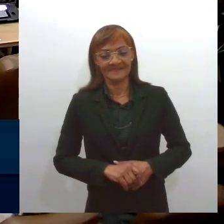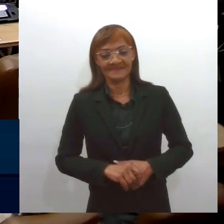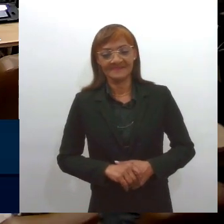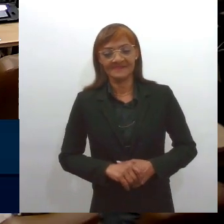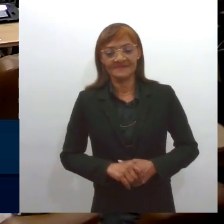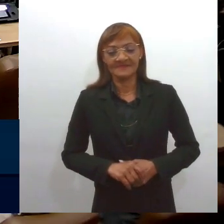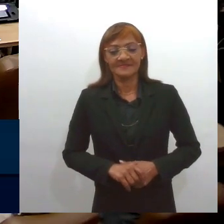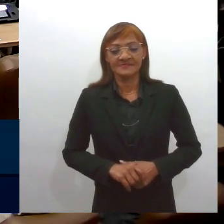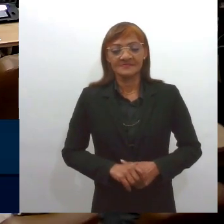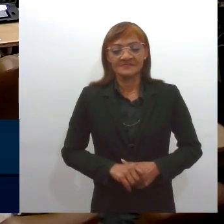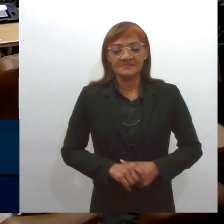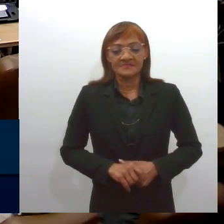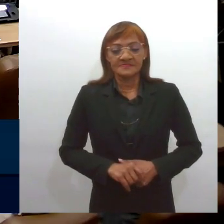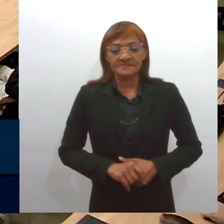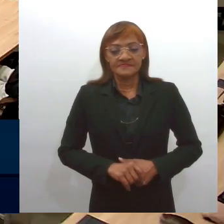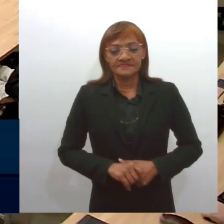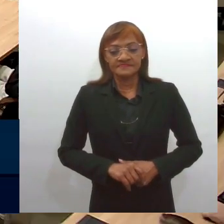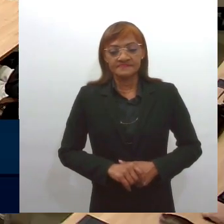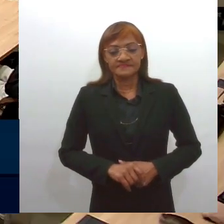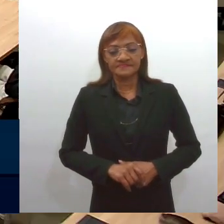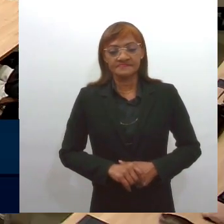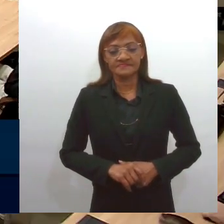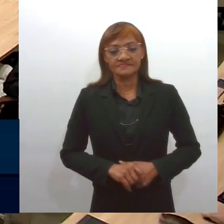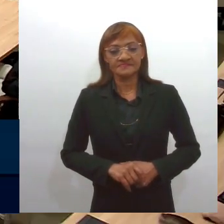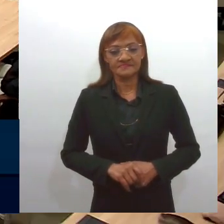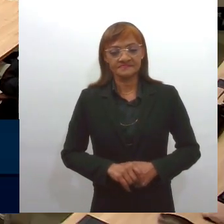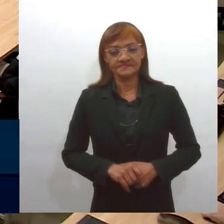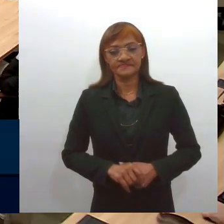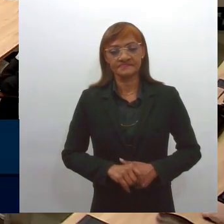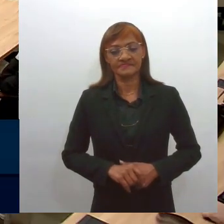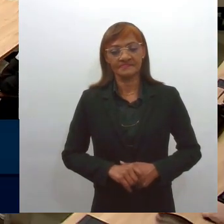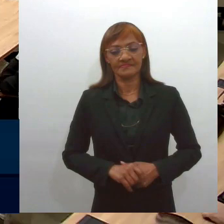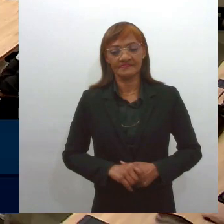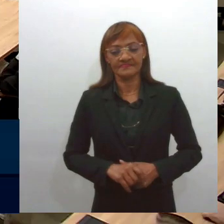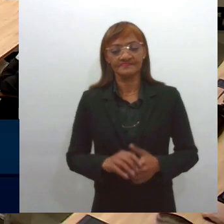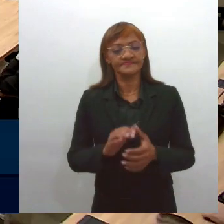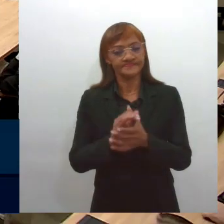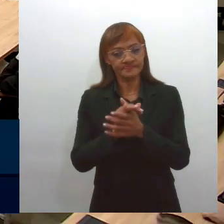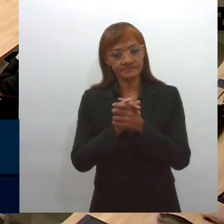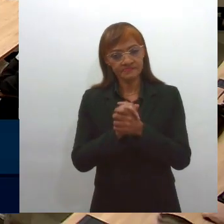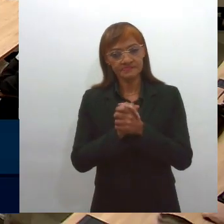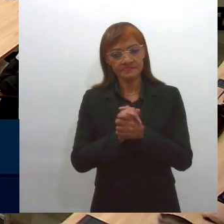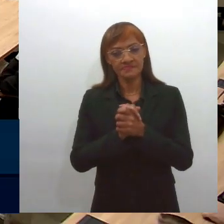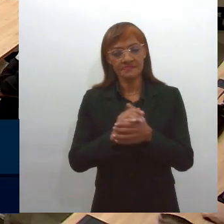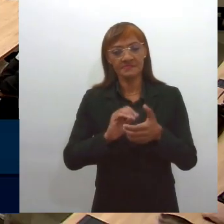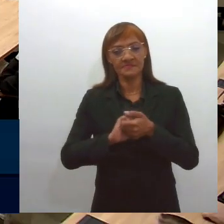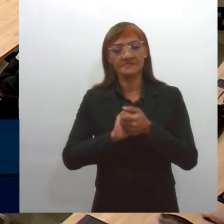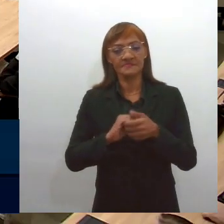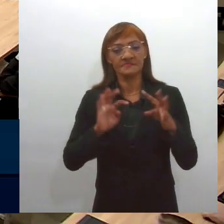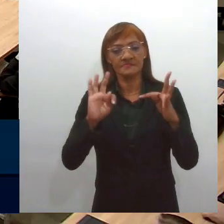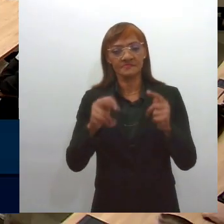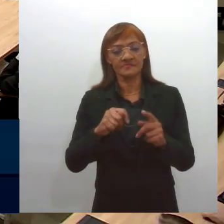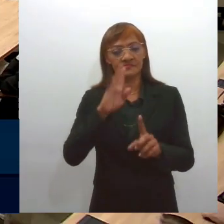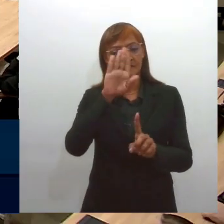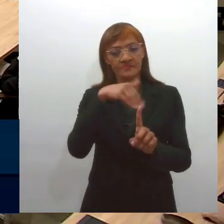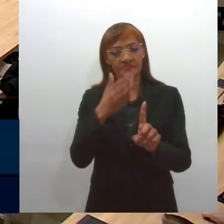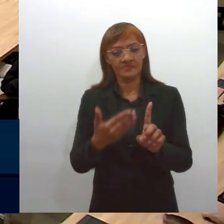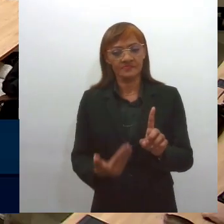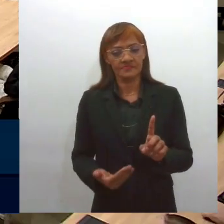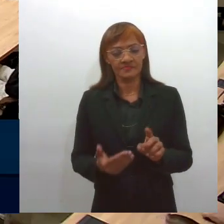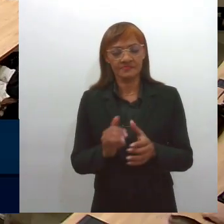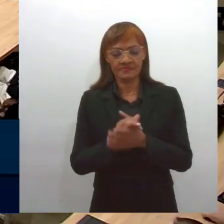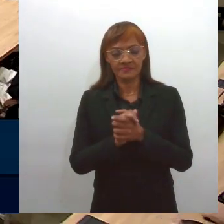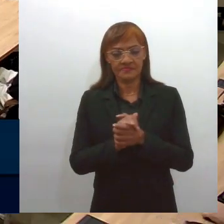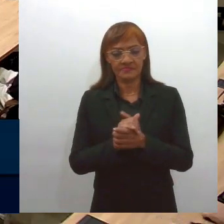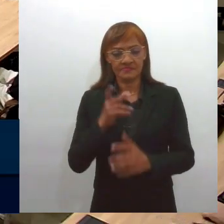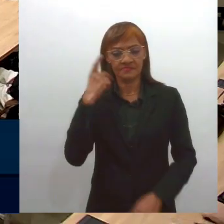Queria parabenizar e cumprimentar todos os homenageados, parabéns, acho que a deputada Linda já fez os agradecimentos e